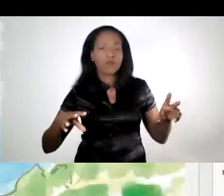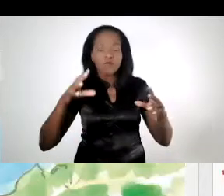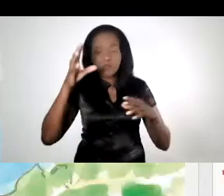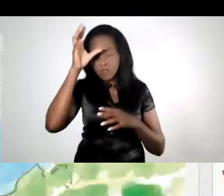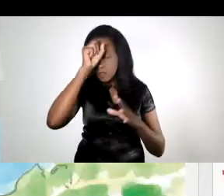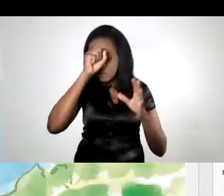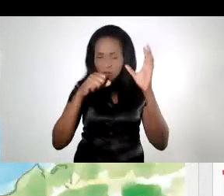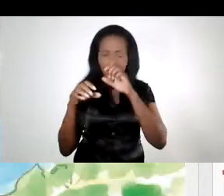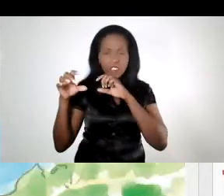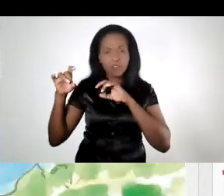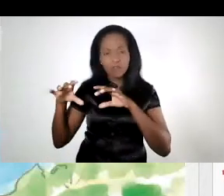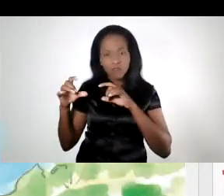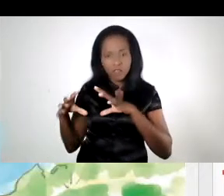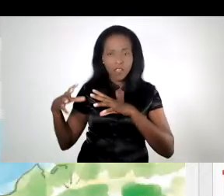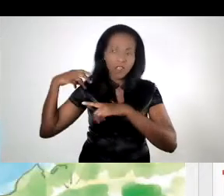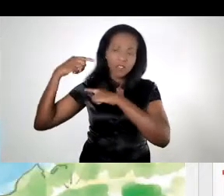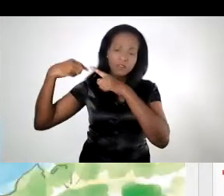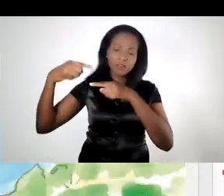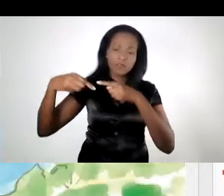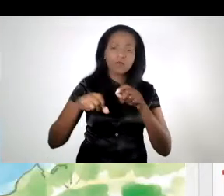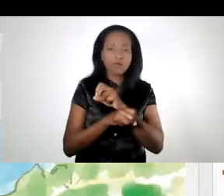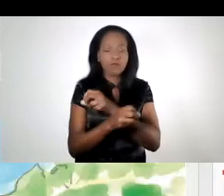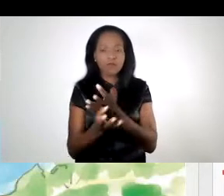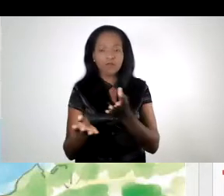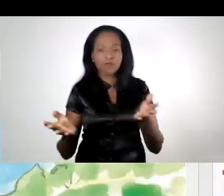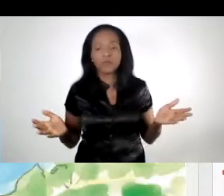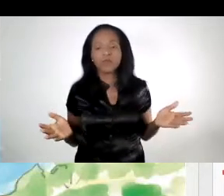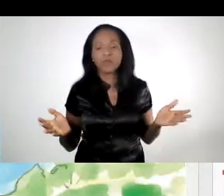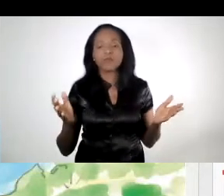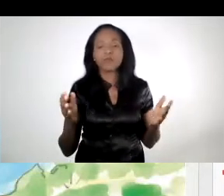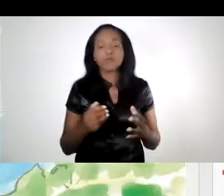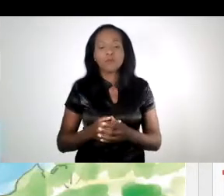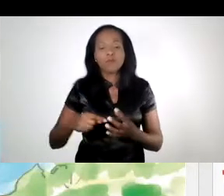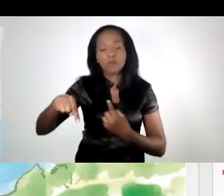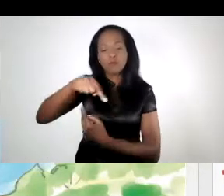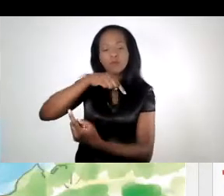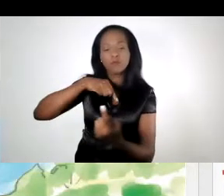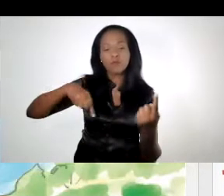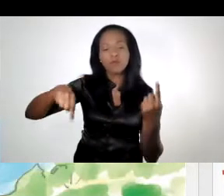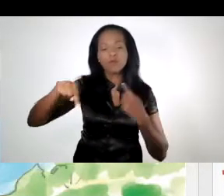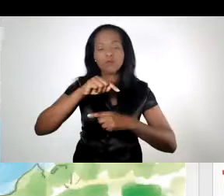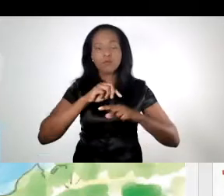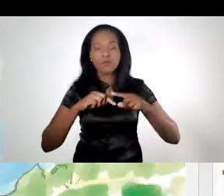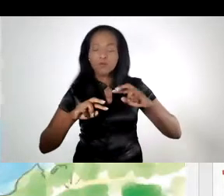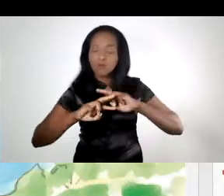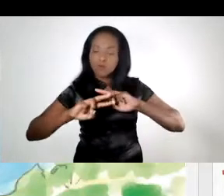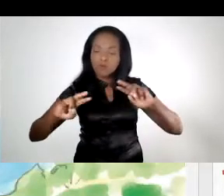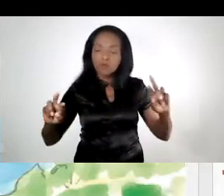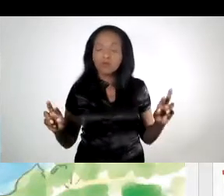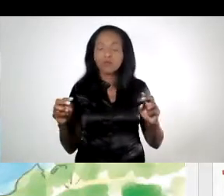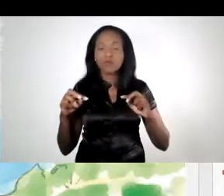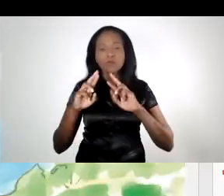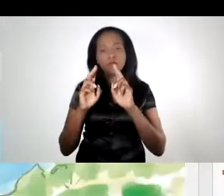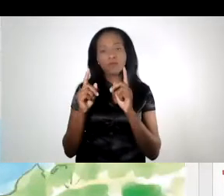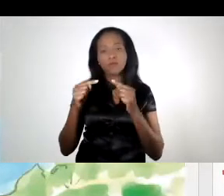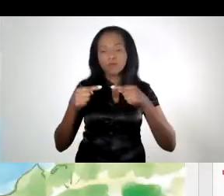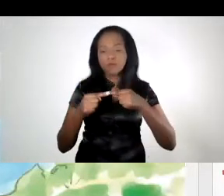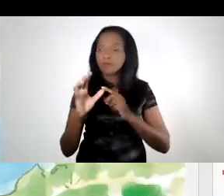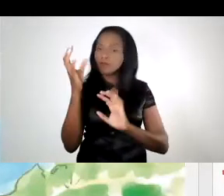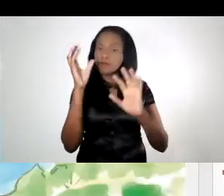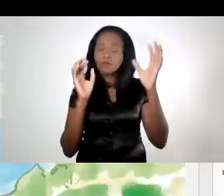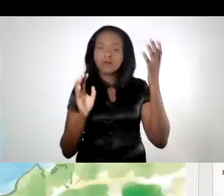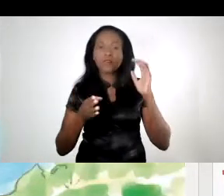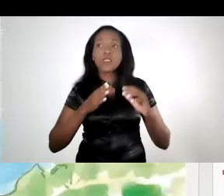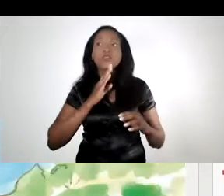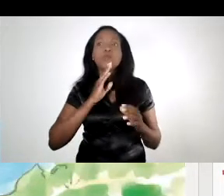técnicas passado de geração a geração e a interação com todos os elementos da natureza. São conhecimentos que fazem parte de um